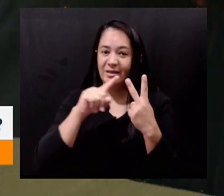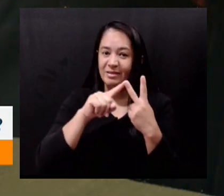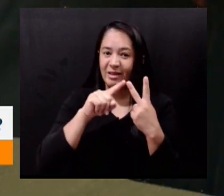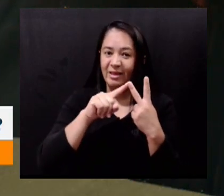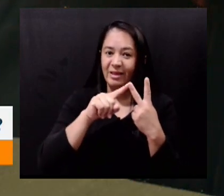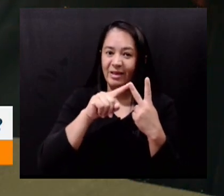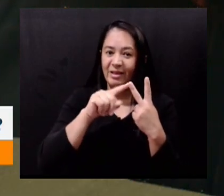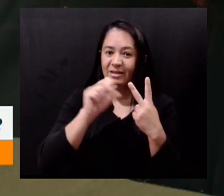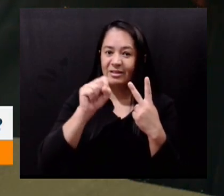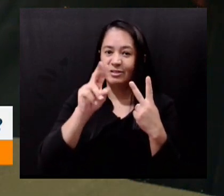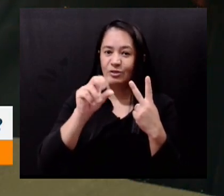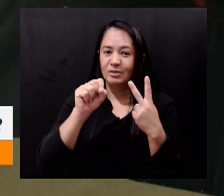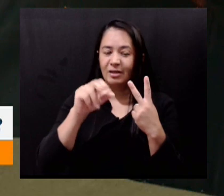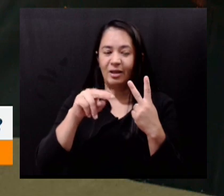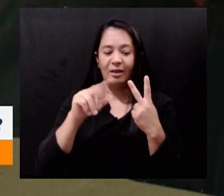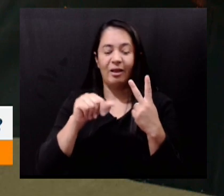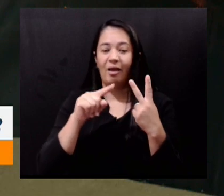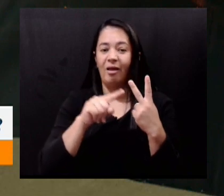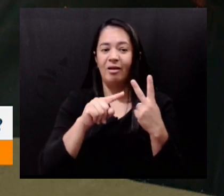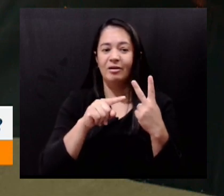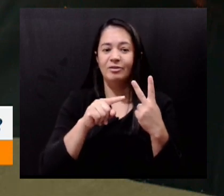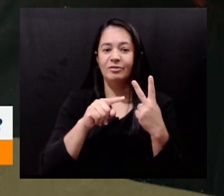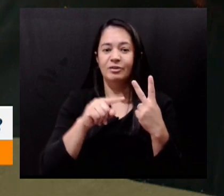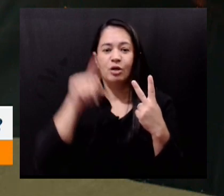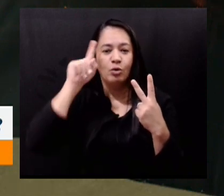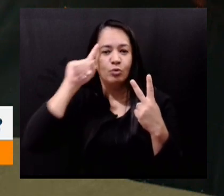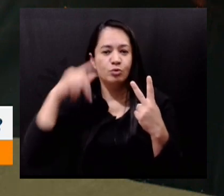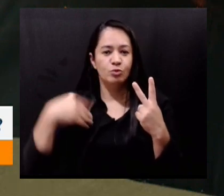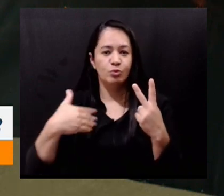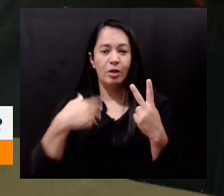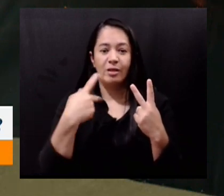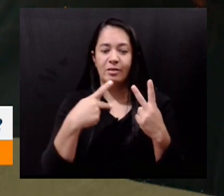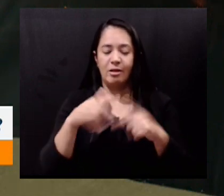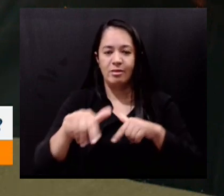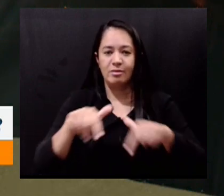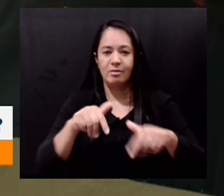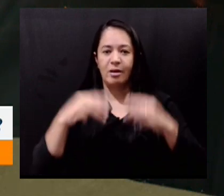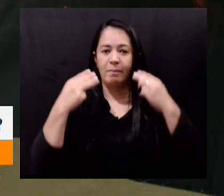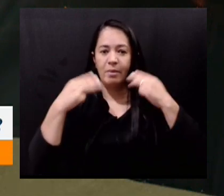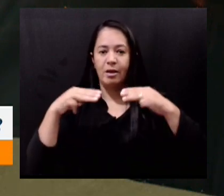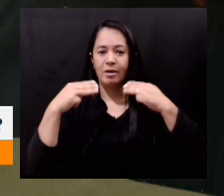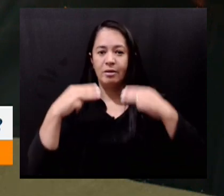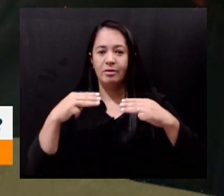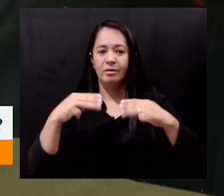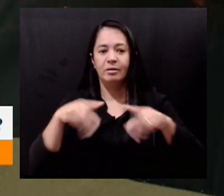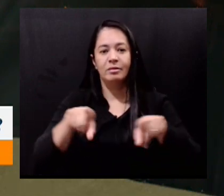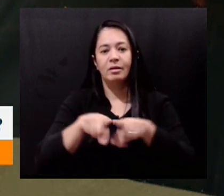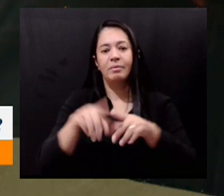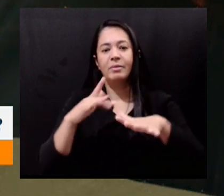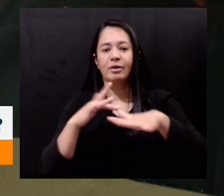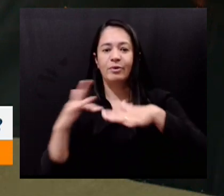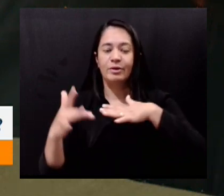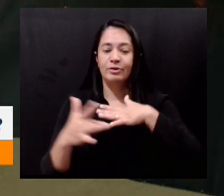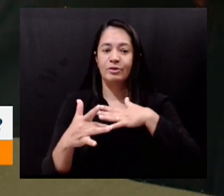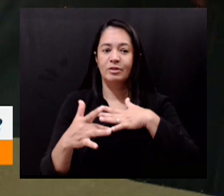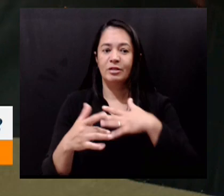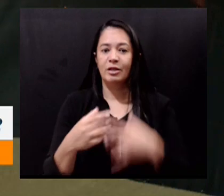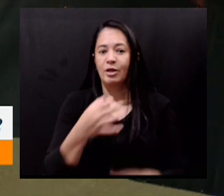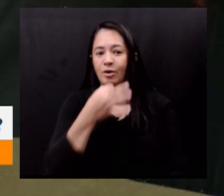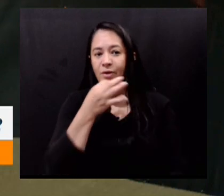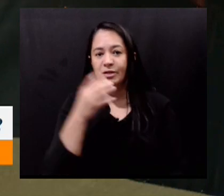sua o seu dia a dia, né, trabalhando com marketing e trabalhando com rede social, coisa que eu acho que não é tão fácil